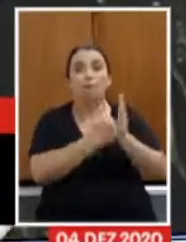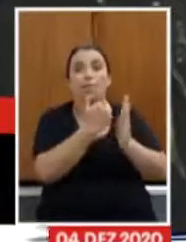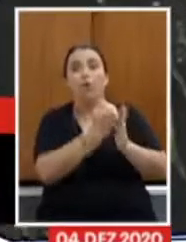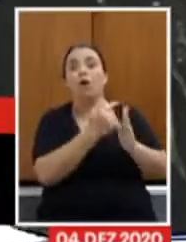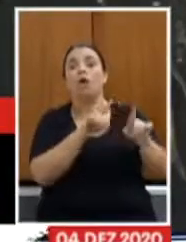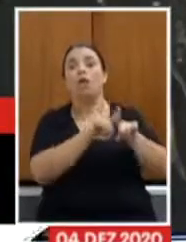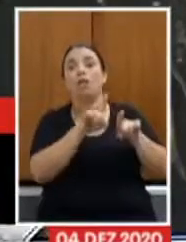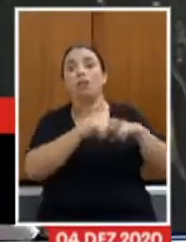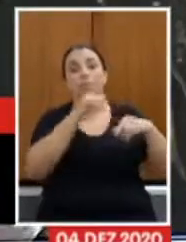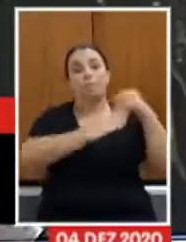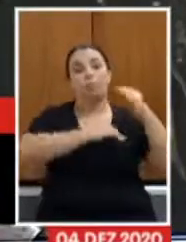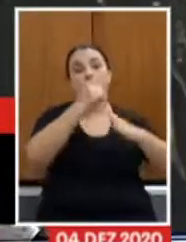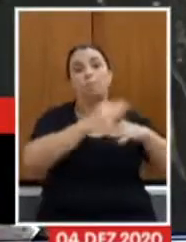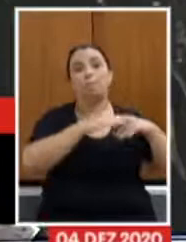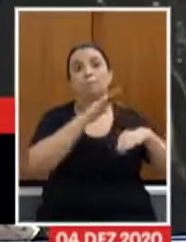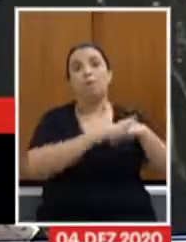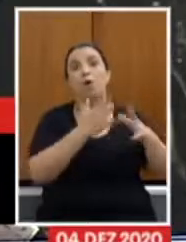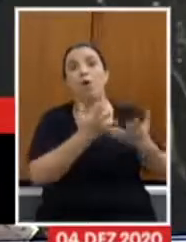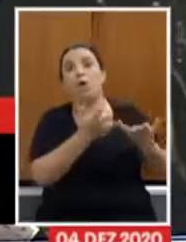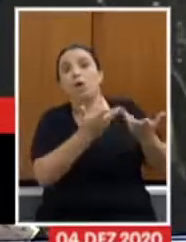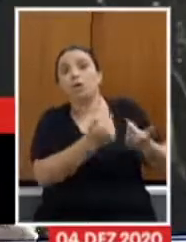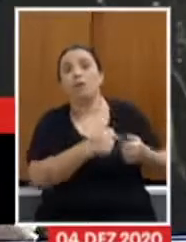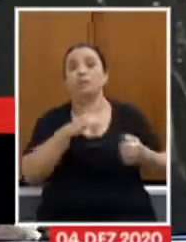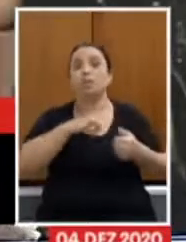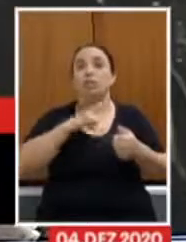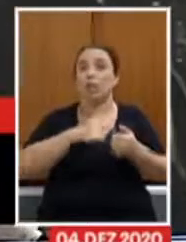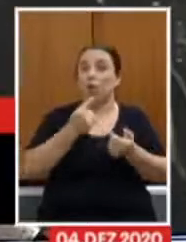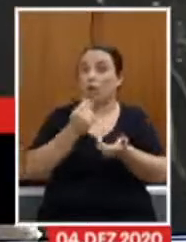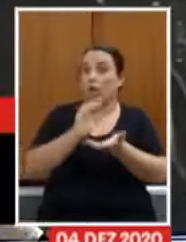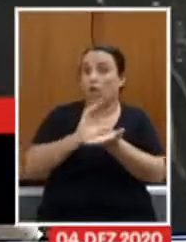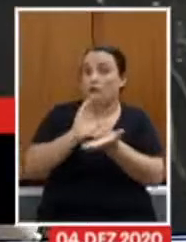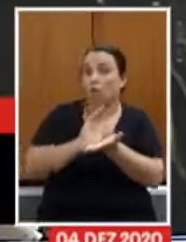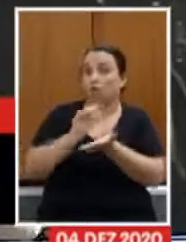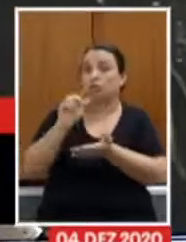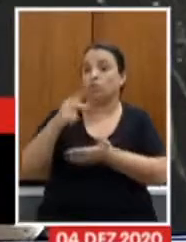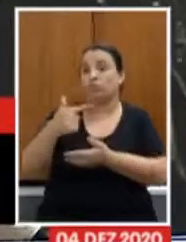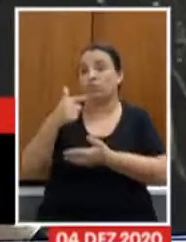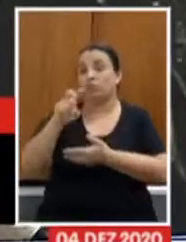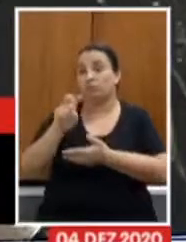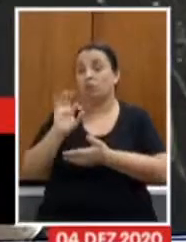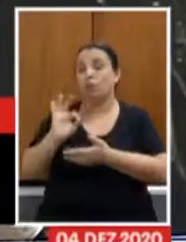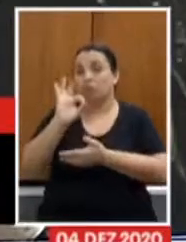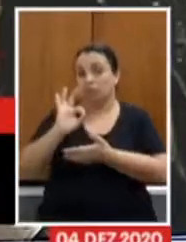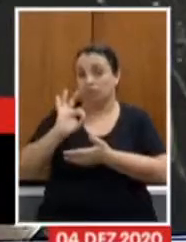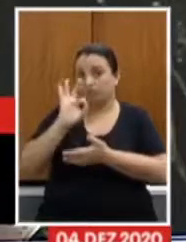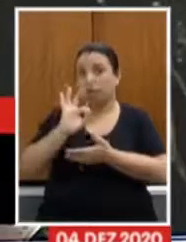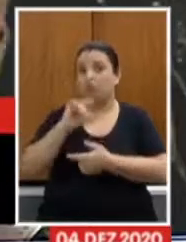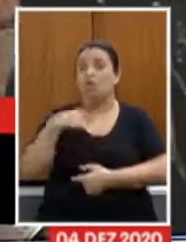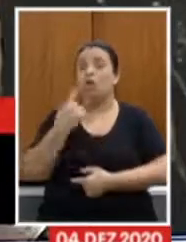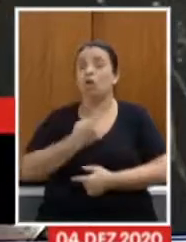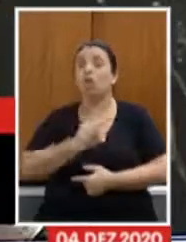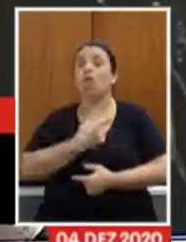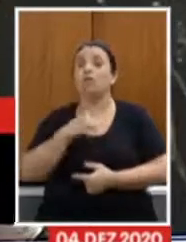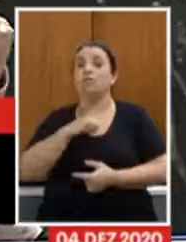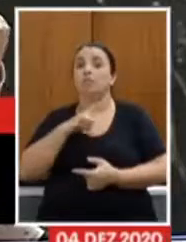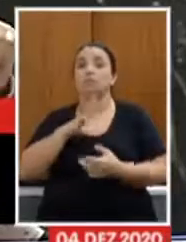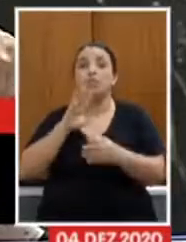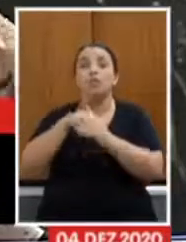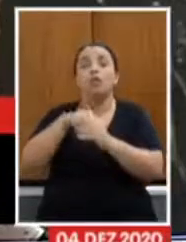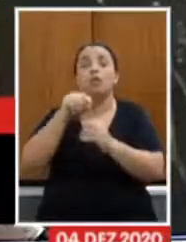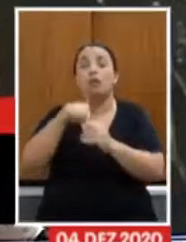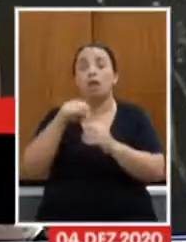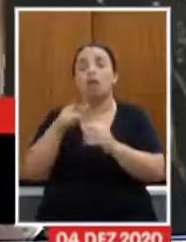os 25%, que nós estamos disputando, que dentro desses 25%, nós tenhamos no